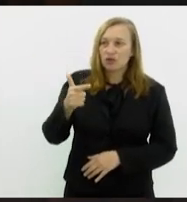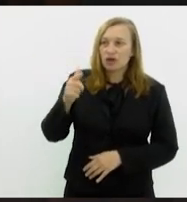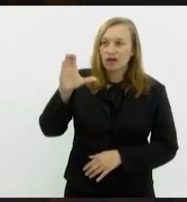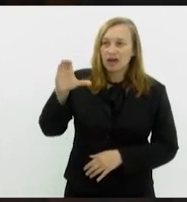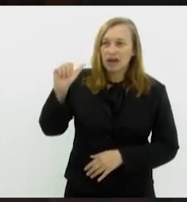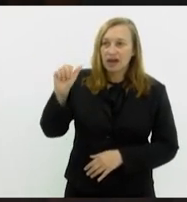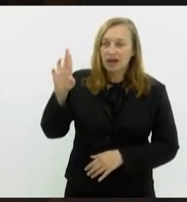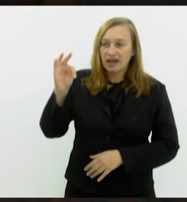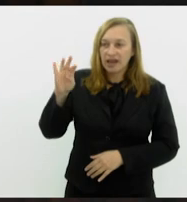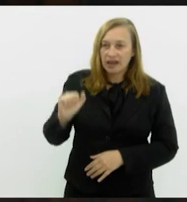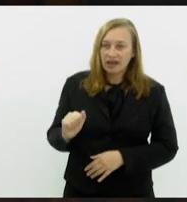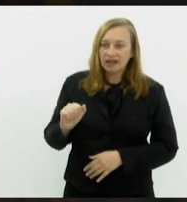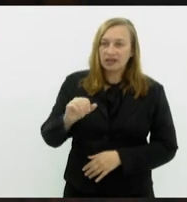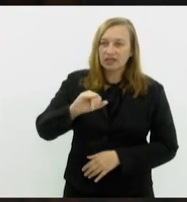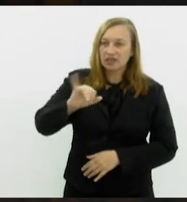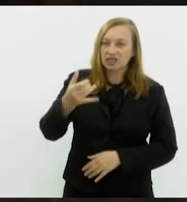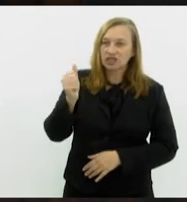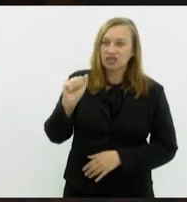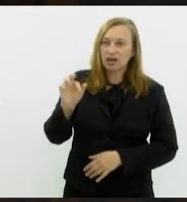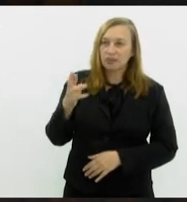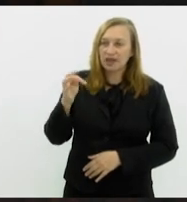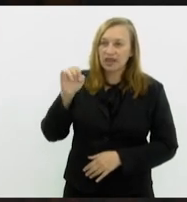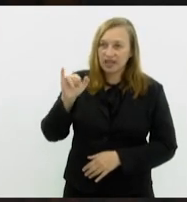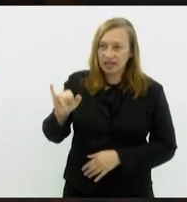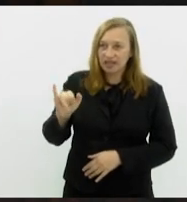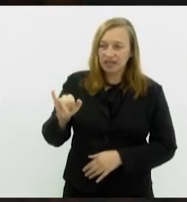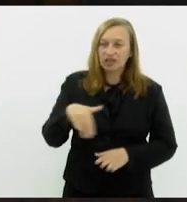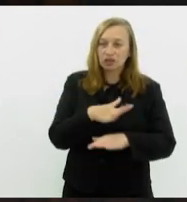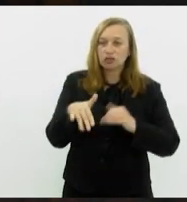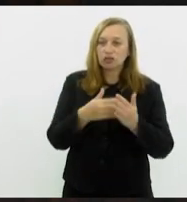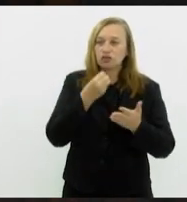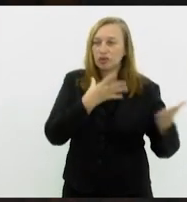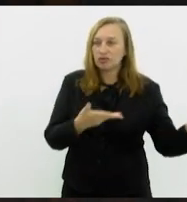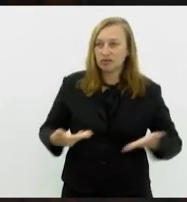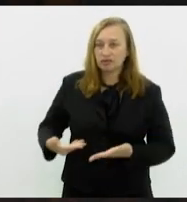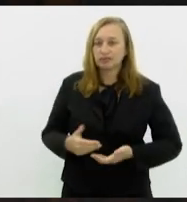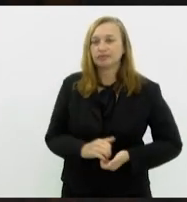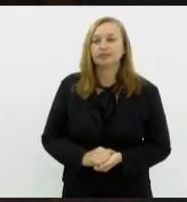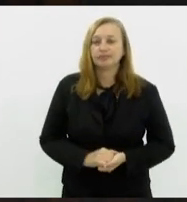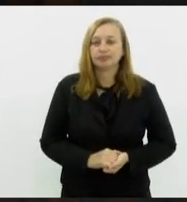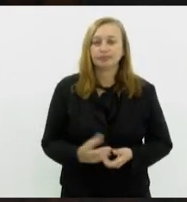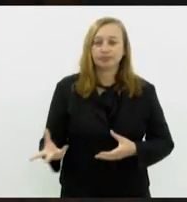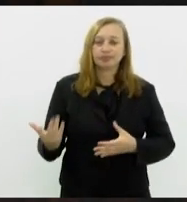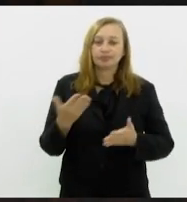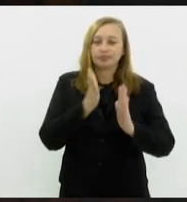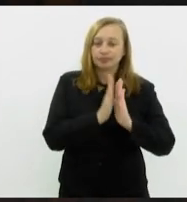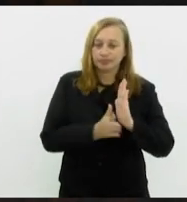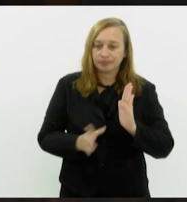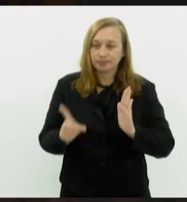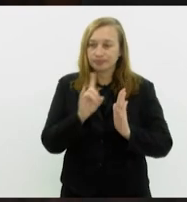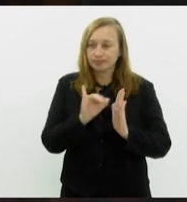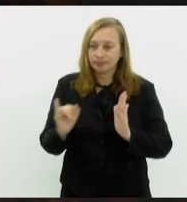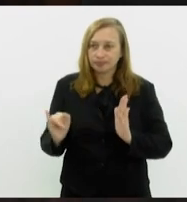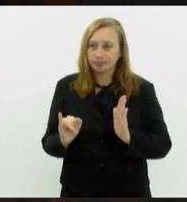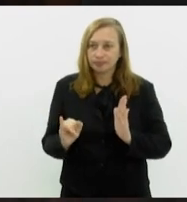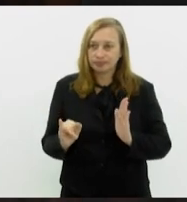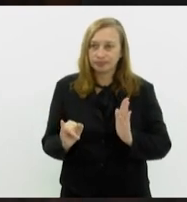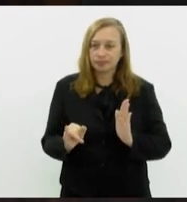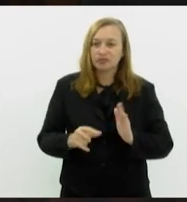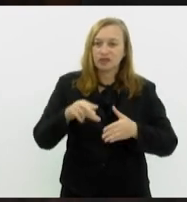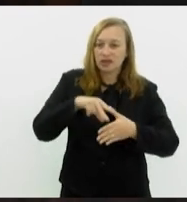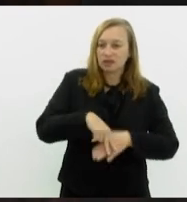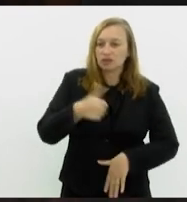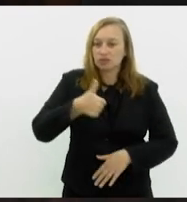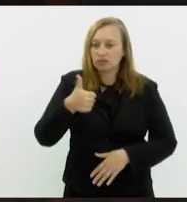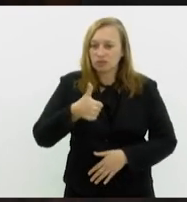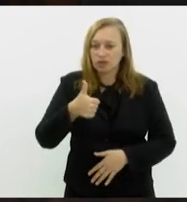também o JC de Souza, vereador de Japeri. Sejam bem-vindos. Incluindo a ordem do dia, de acordo com o inciso